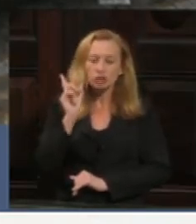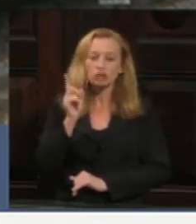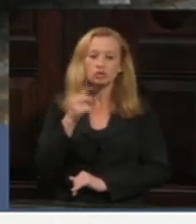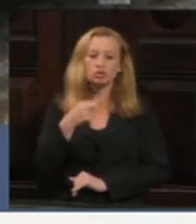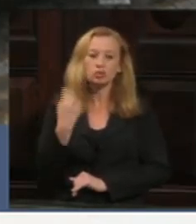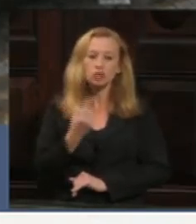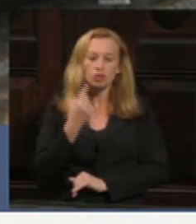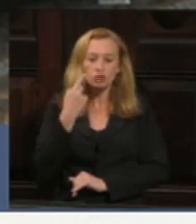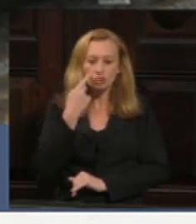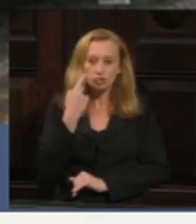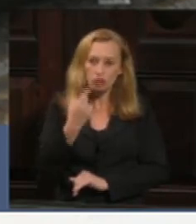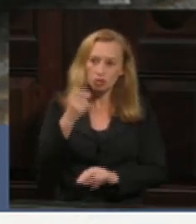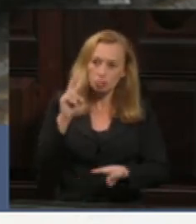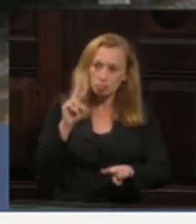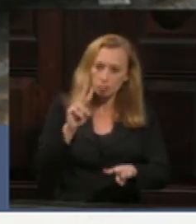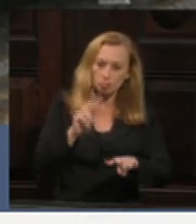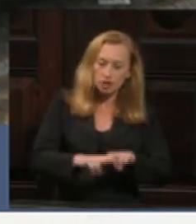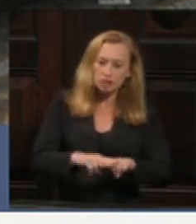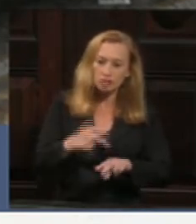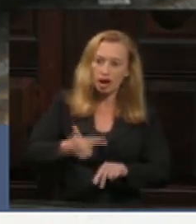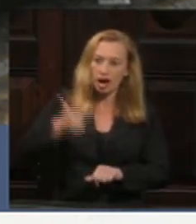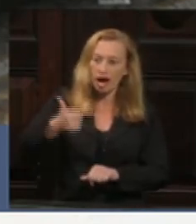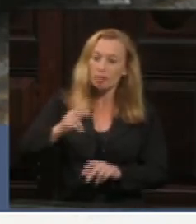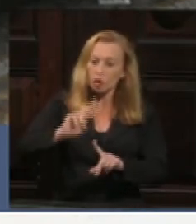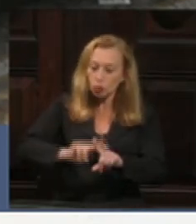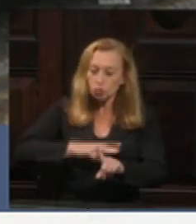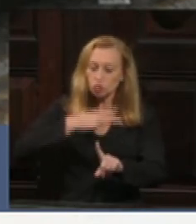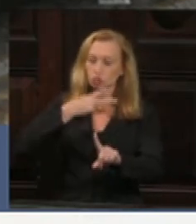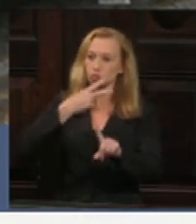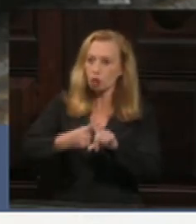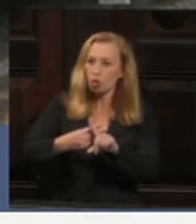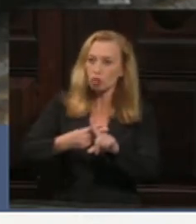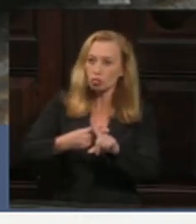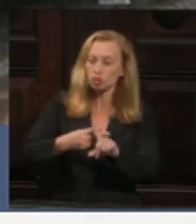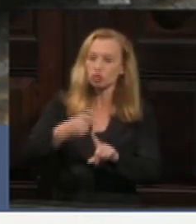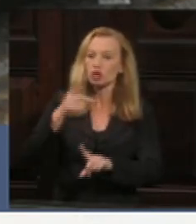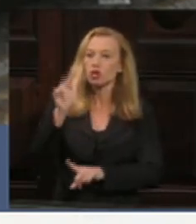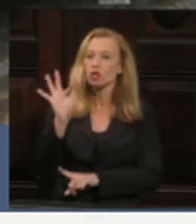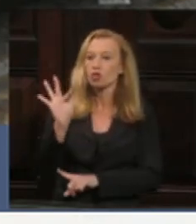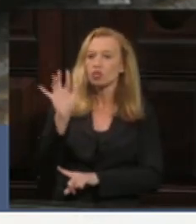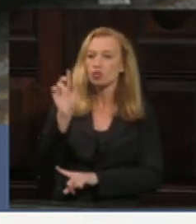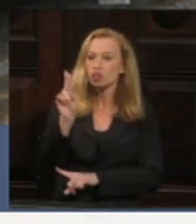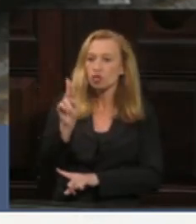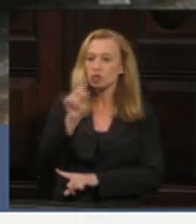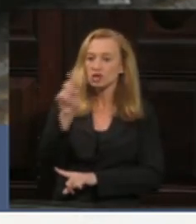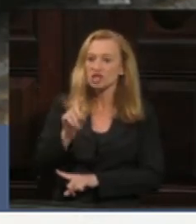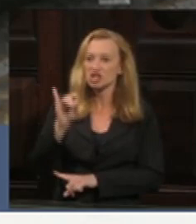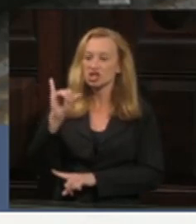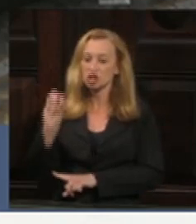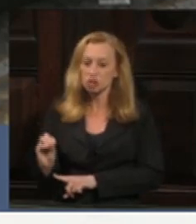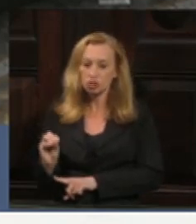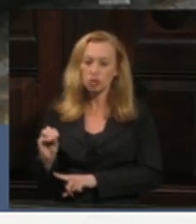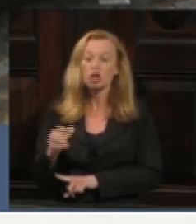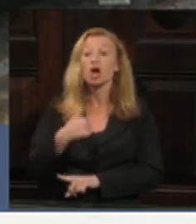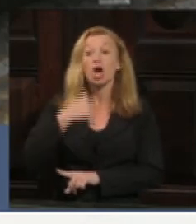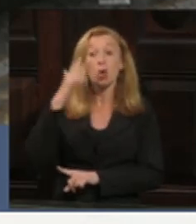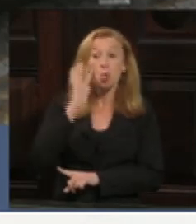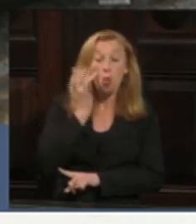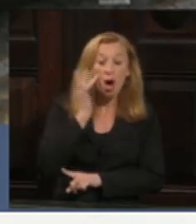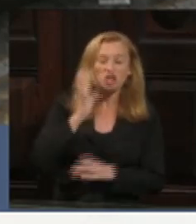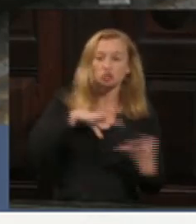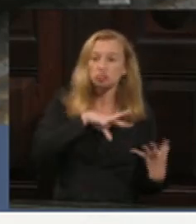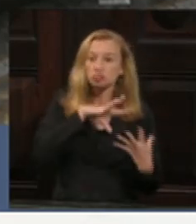ver apreendido o dobro desses fuzis. Então, acho que no universo das